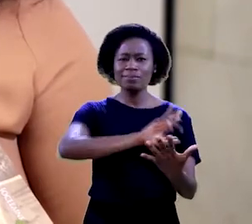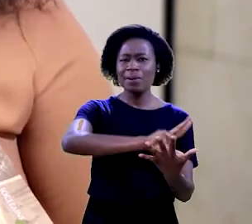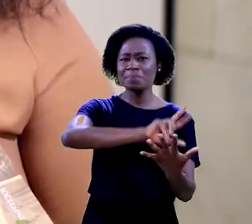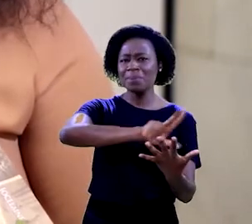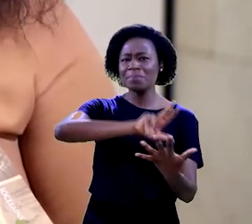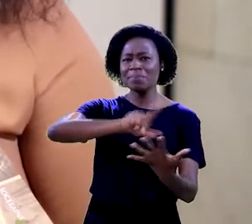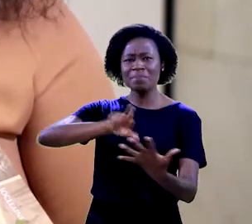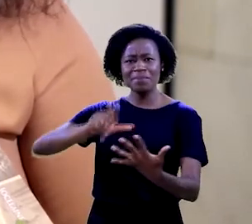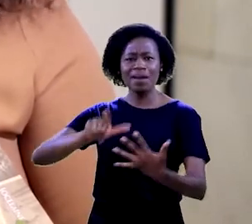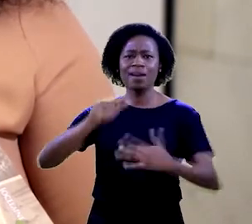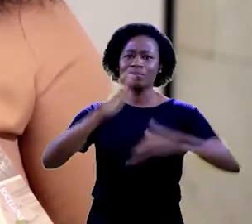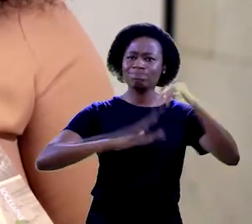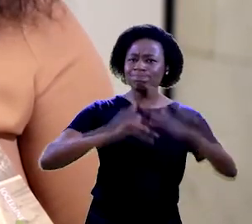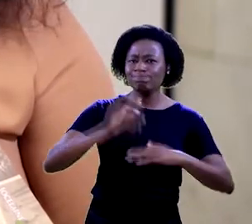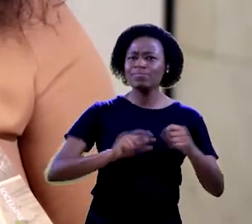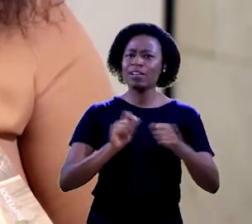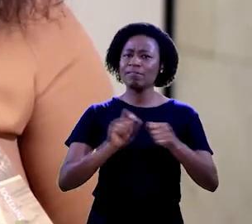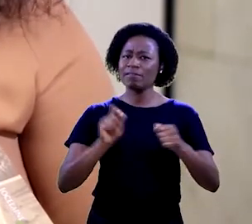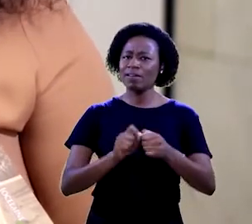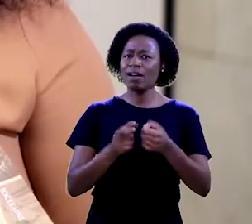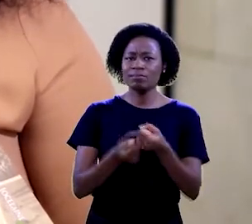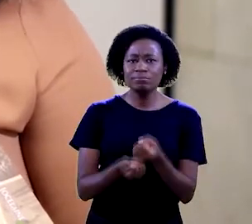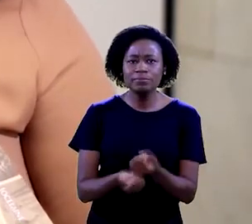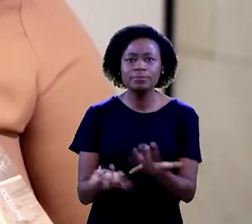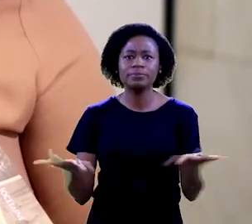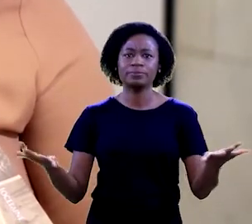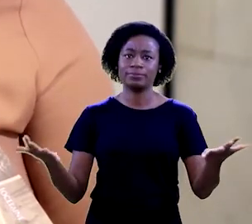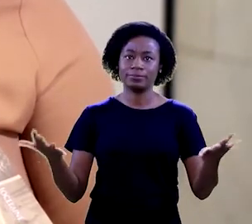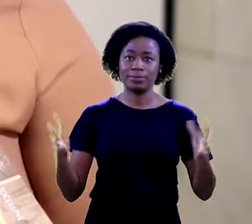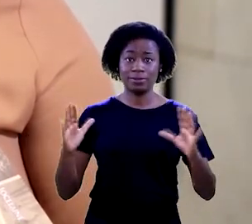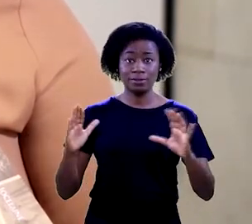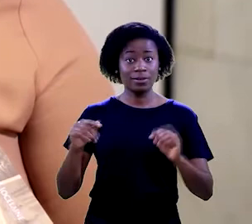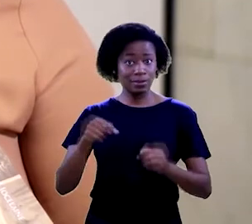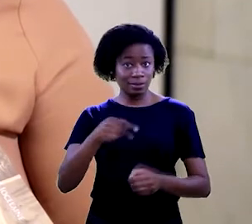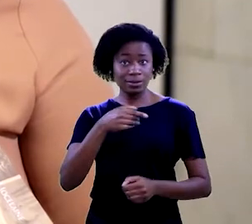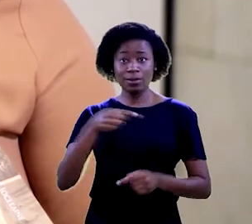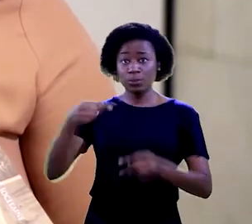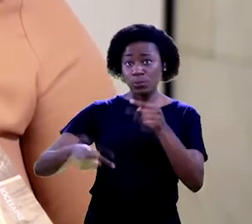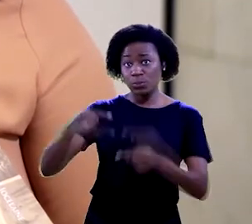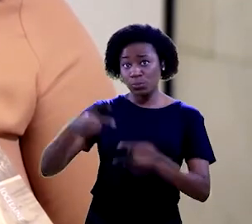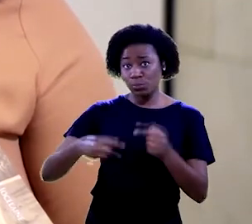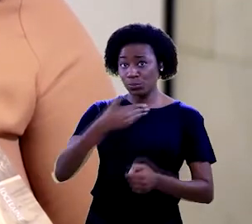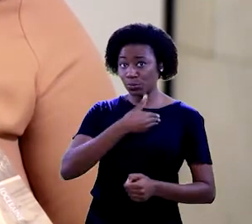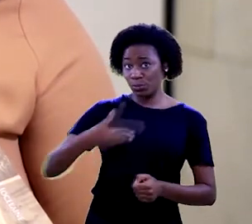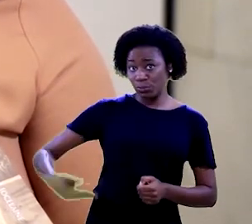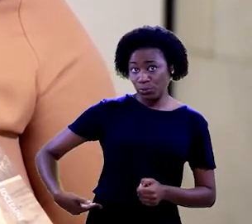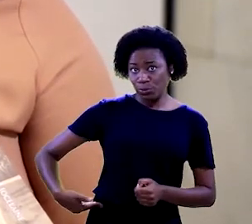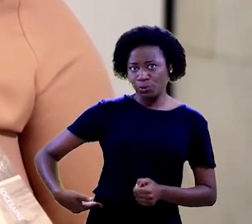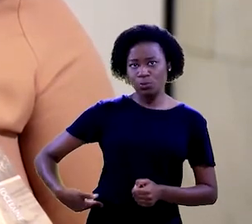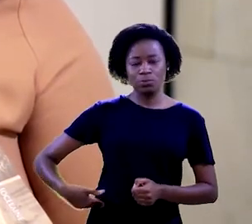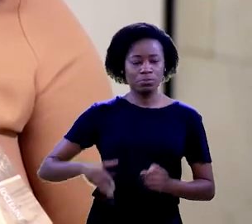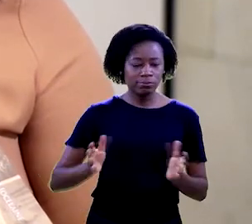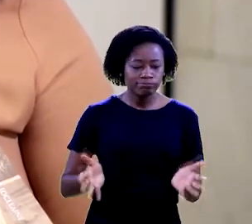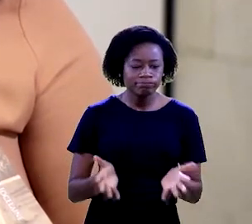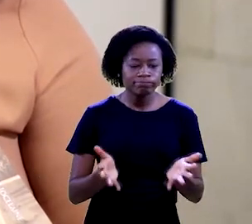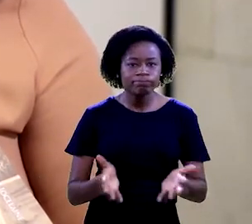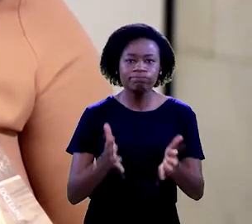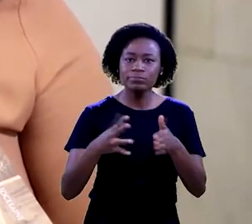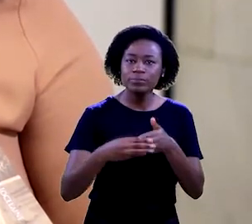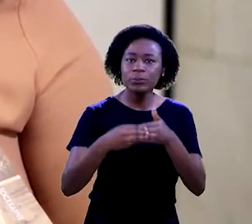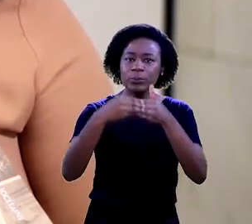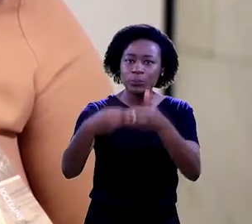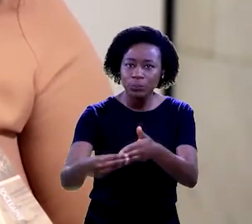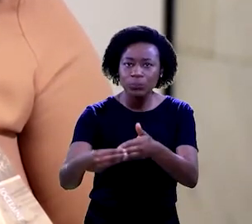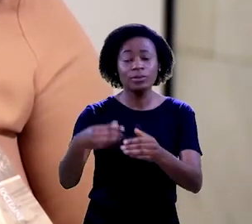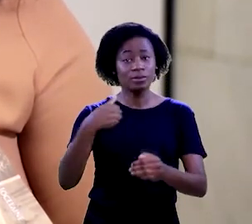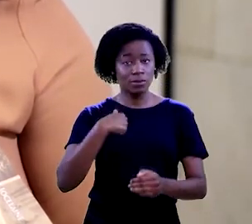foram realizadas, desempenhadas, por meio de uma política pública indutora, porque eu acredito muito que